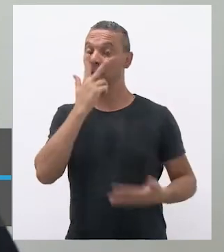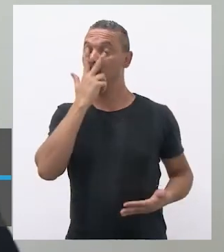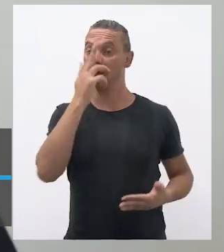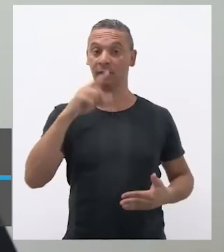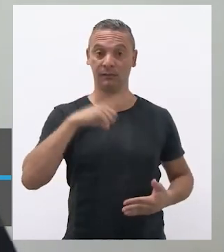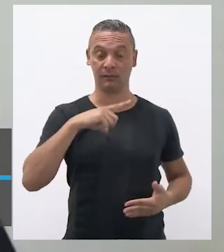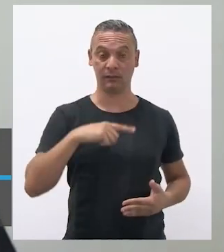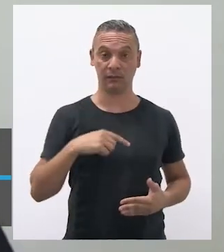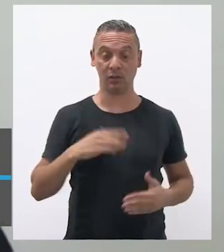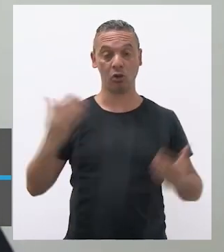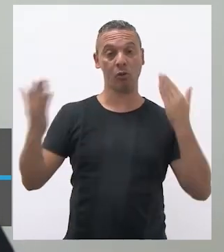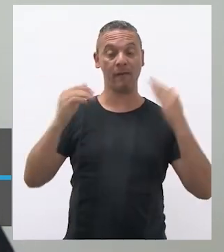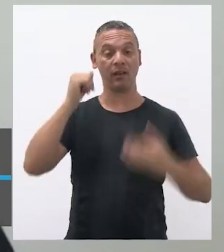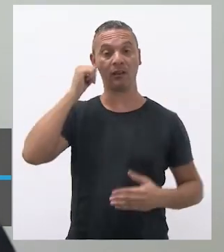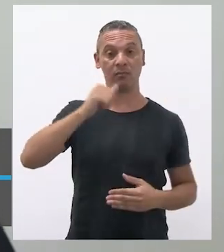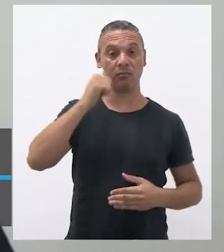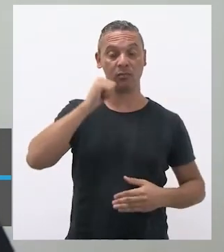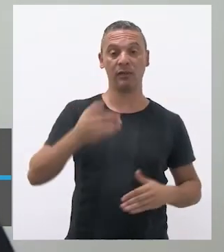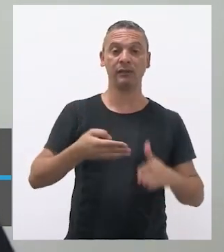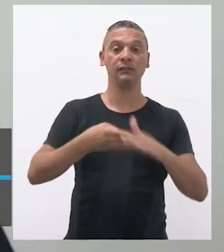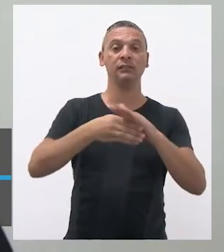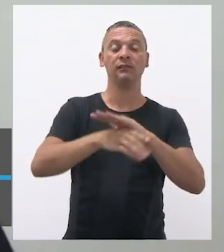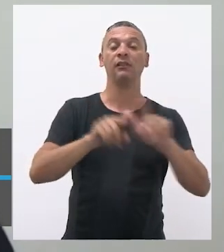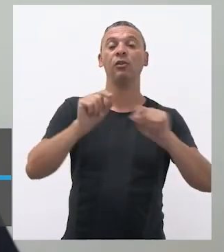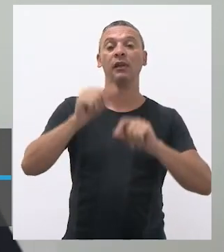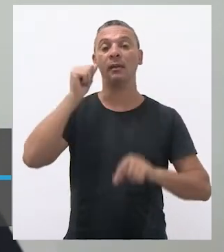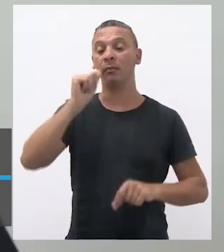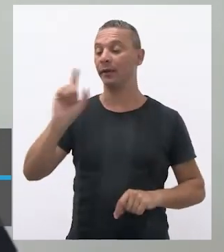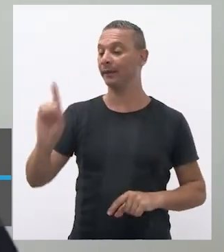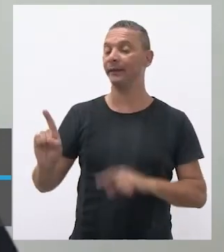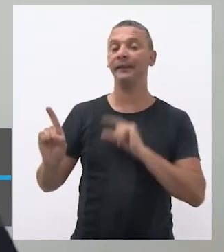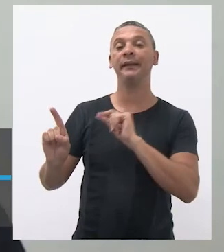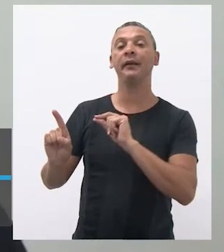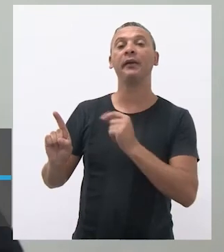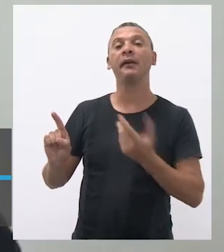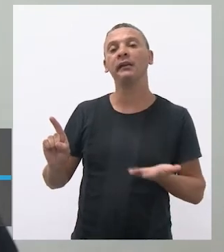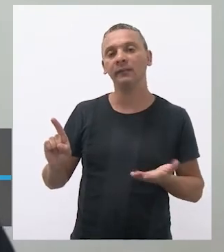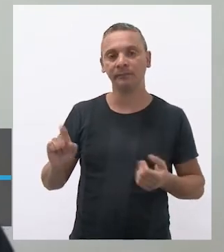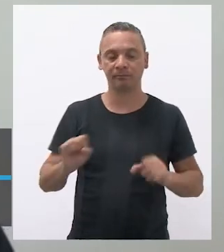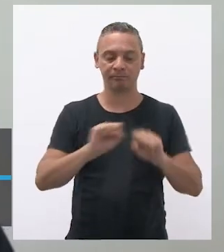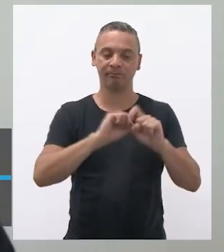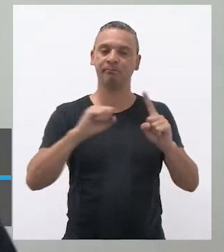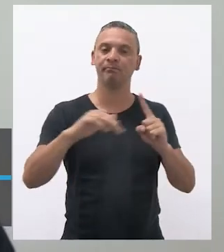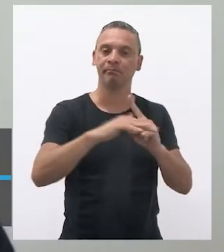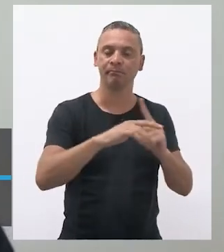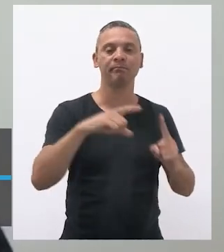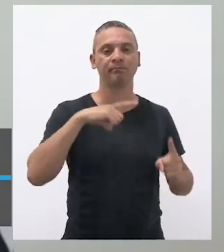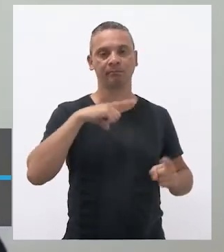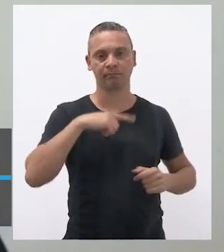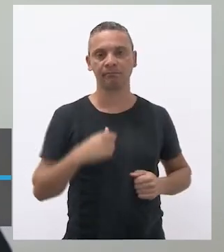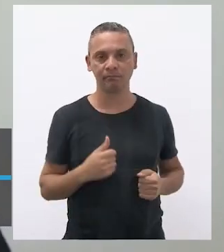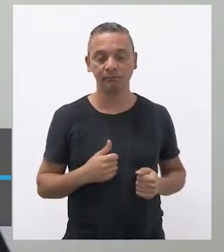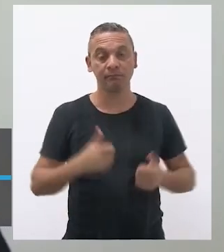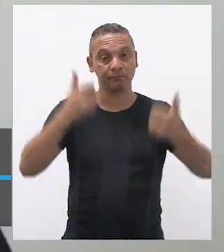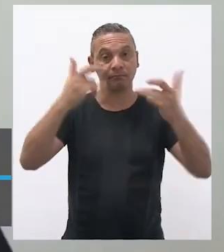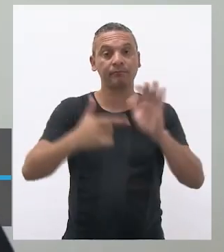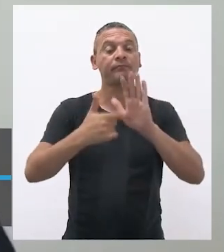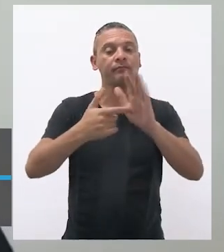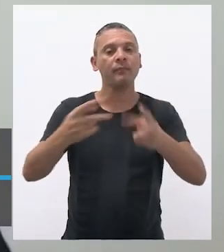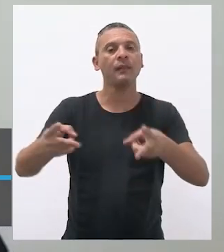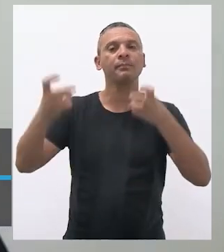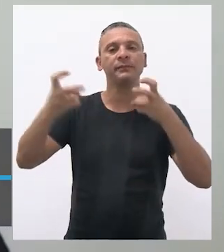às mulheres, né, e ao significado do que é ser mulher nessas sociedades ditas patriarcais, né, que acabam sendo